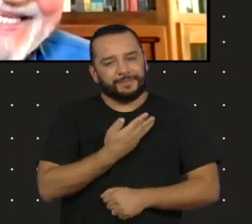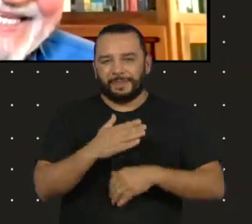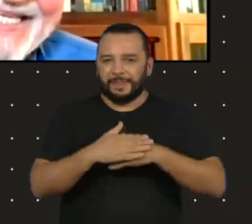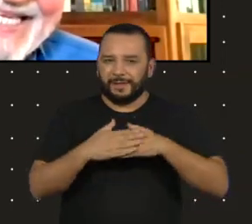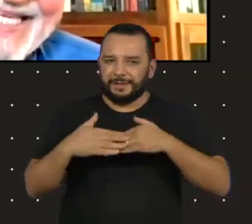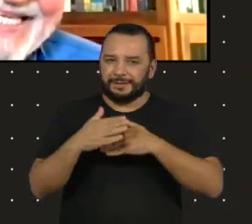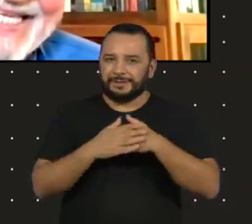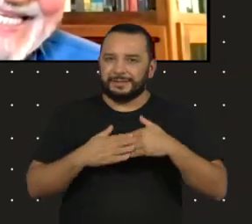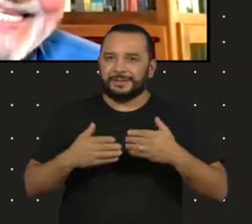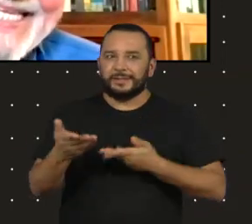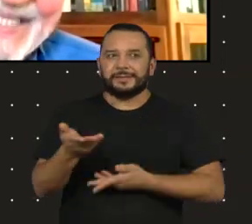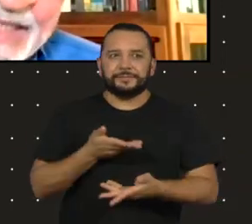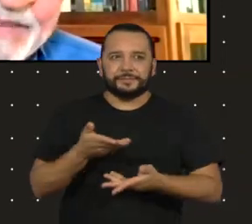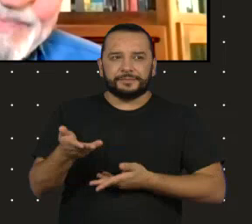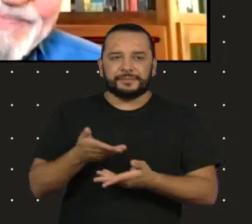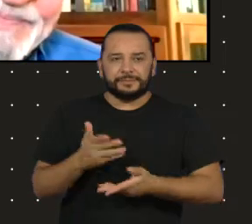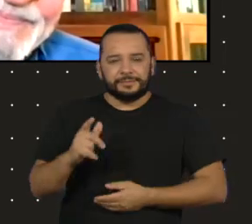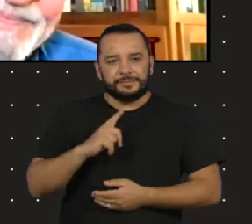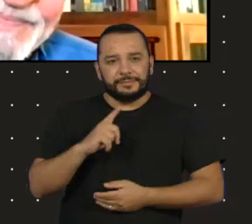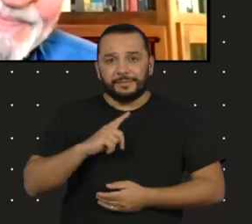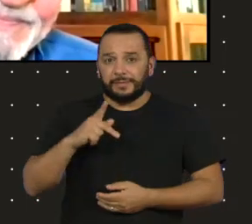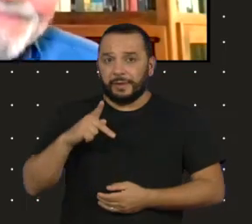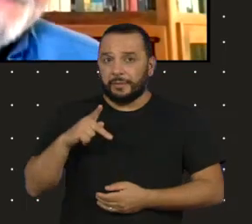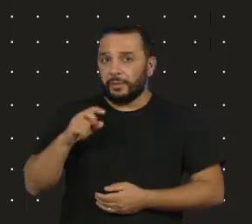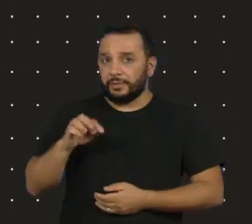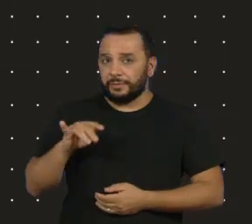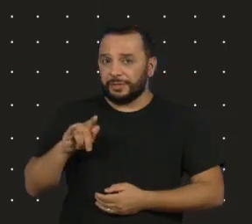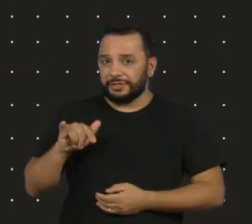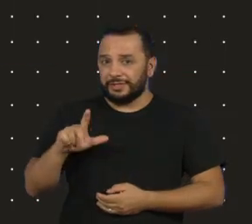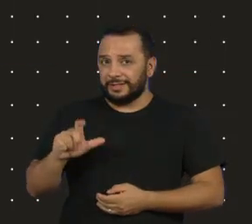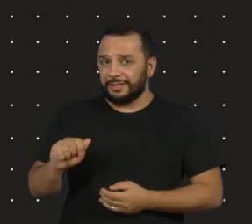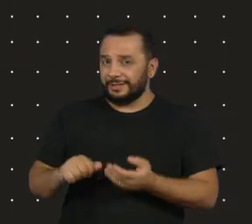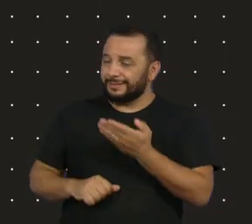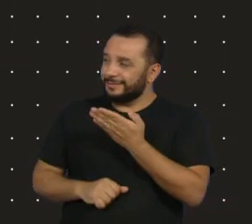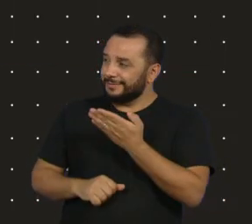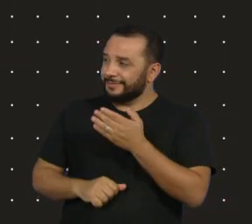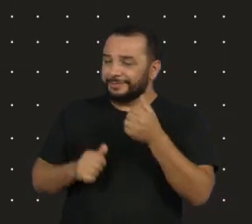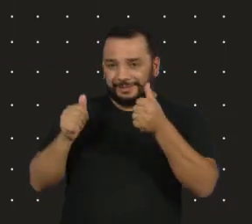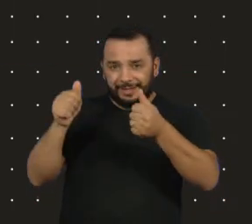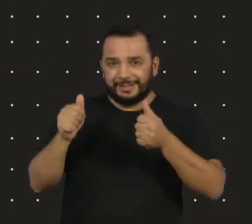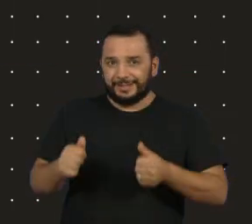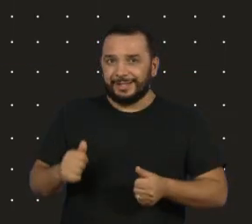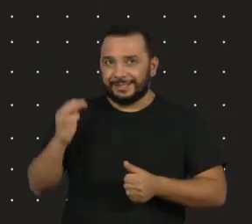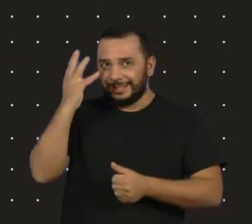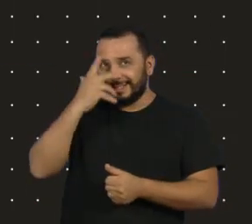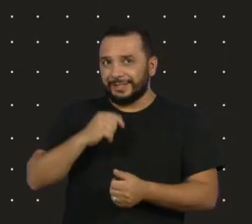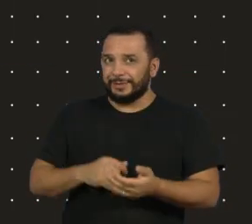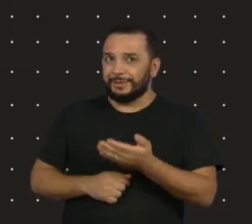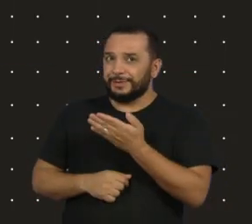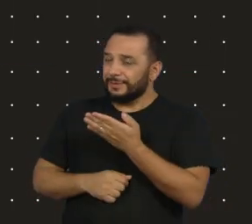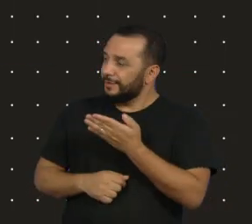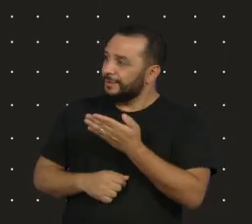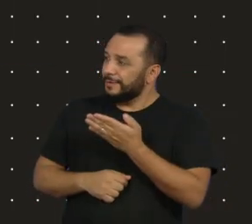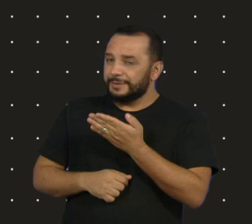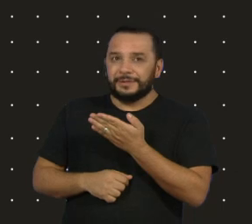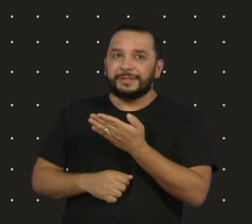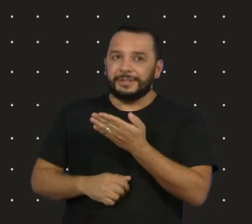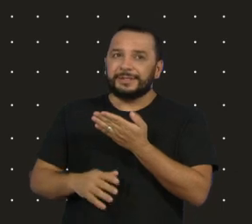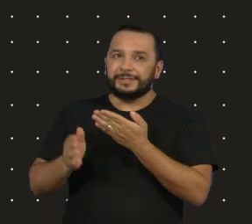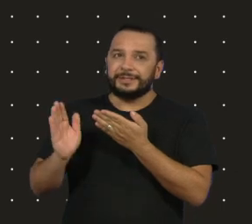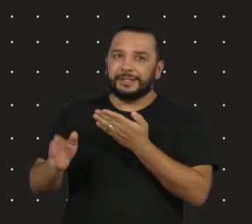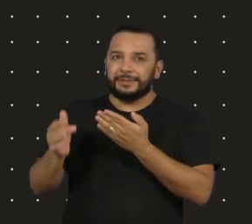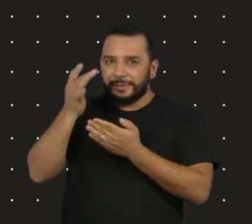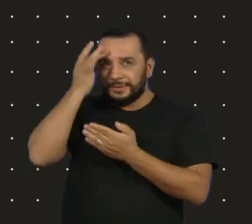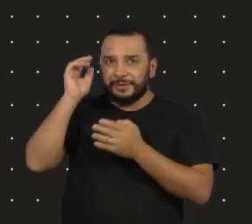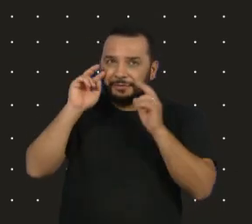carinho. Fizemos Ponto de Partida, do Guarnieri, aquele cartaz lindo do Herzog pendurado. Quando a pessoa entrava no